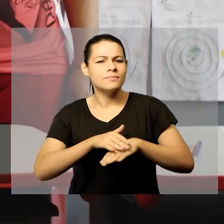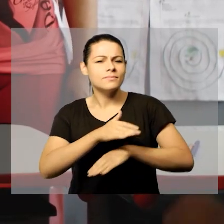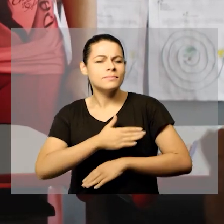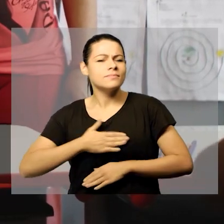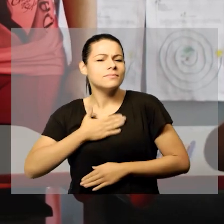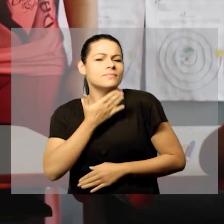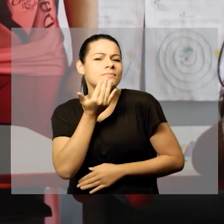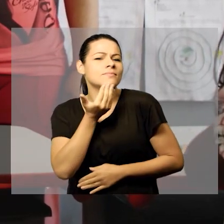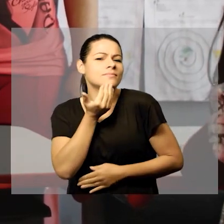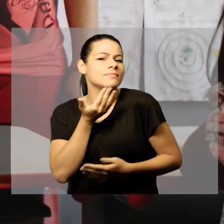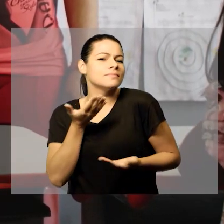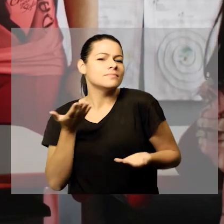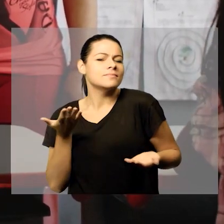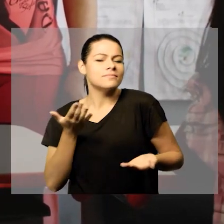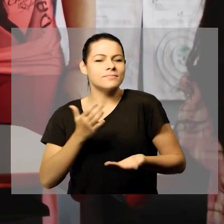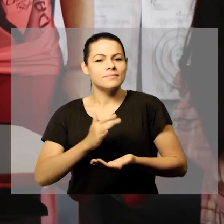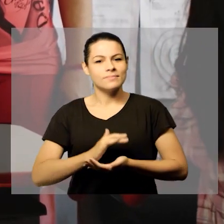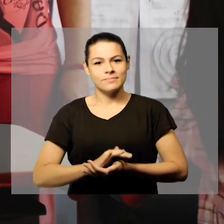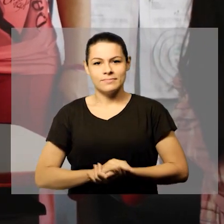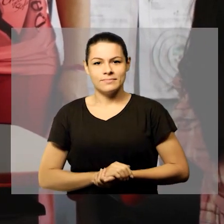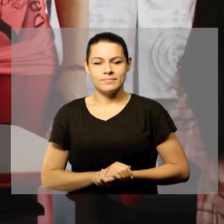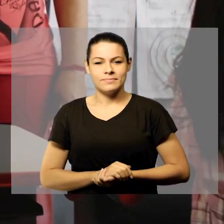O que vocês mais gostam de comer?